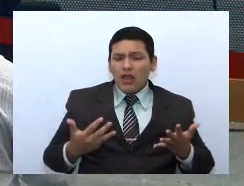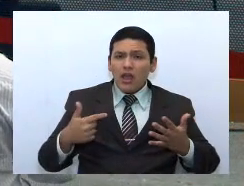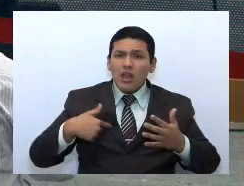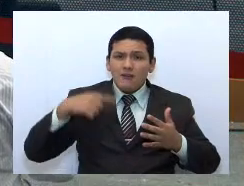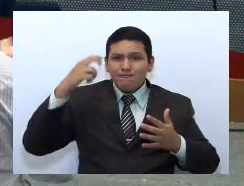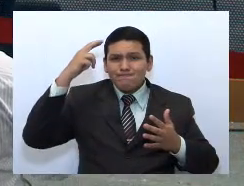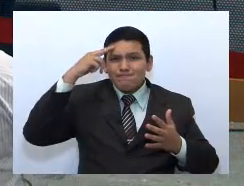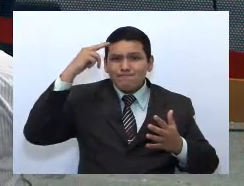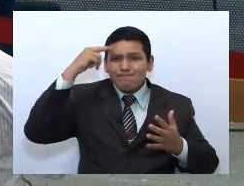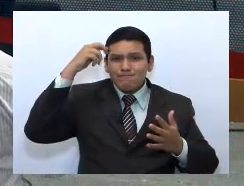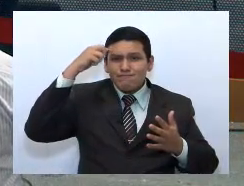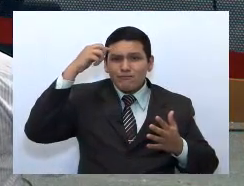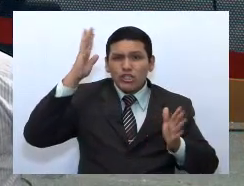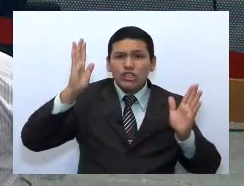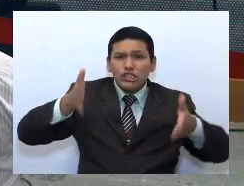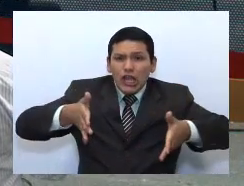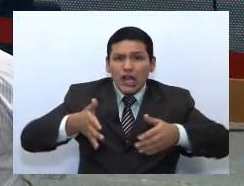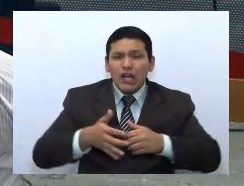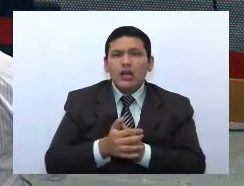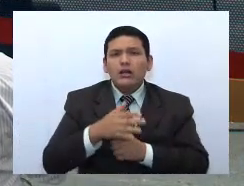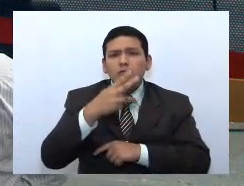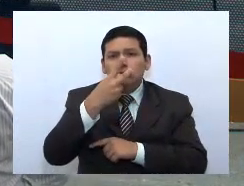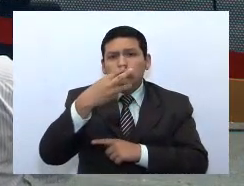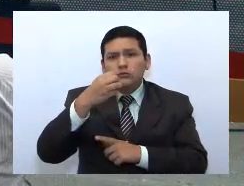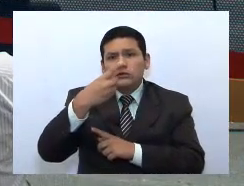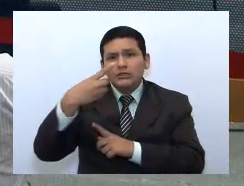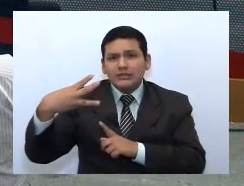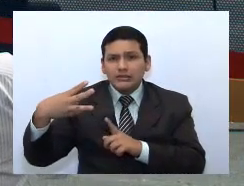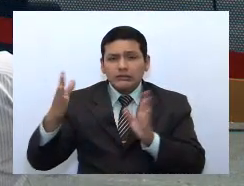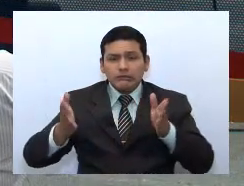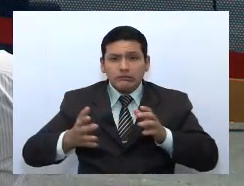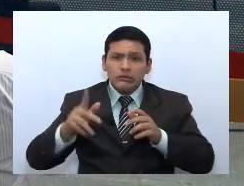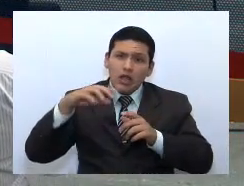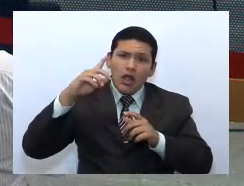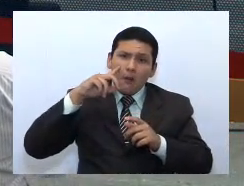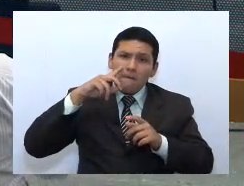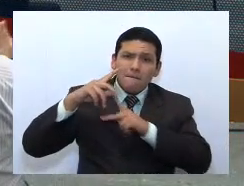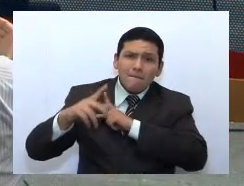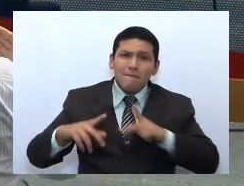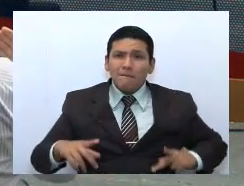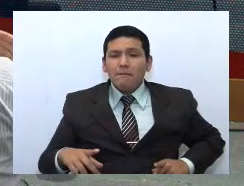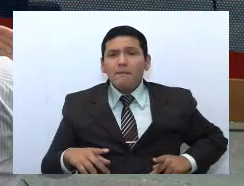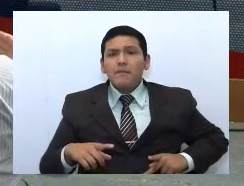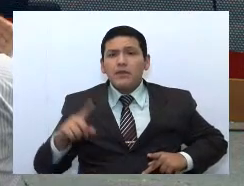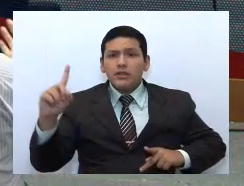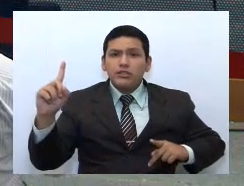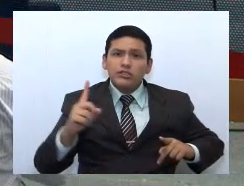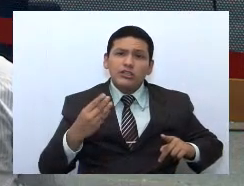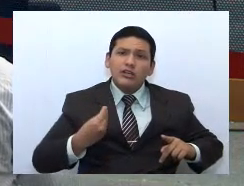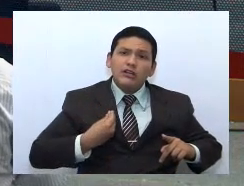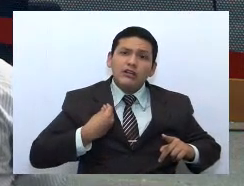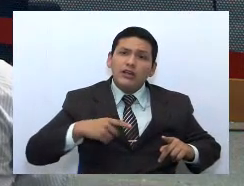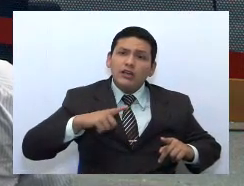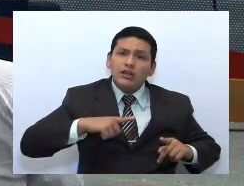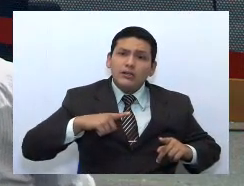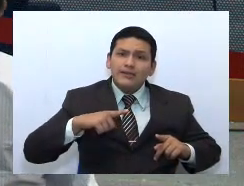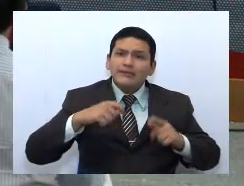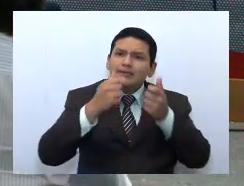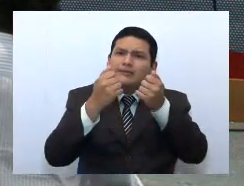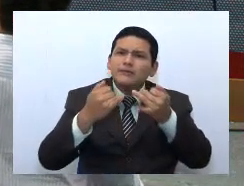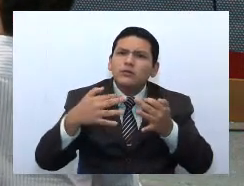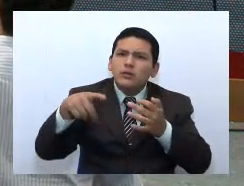em mente aqui, que é com relação a 2013. Eu acho que seria prudente, entendeu? O presidente está aqui para nós termos conhecimento qual é a expectativa